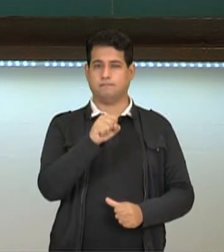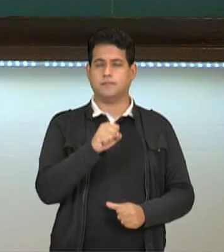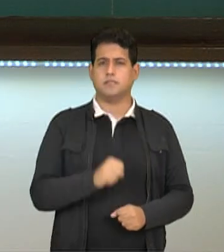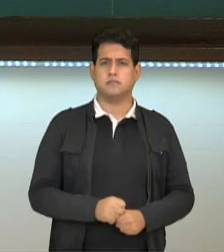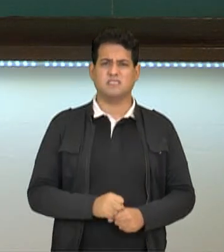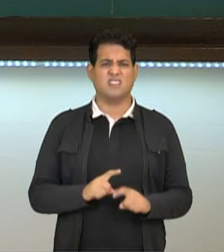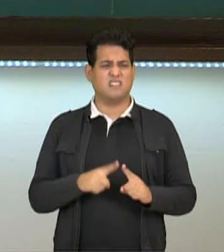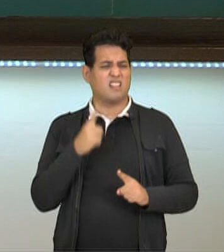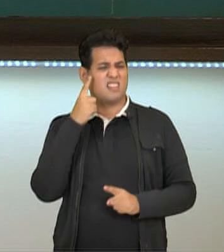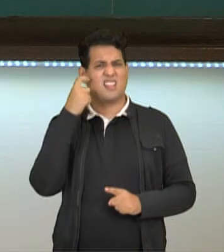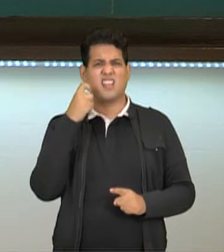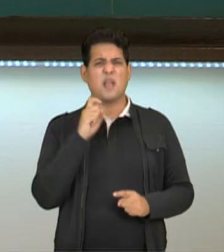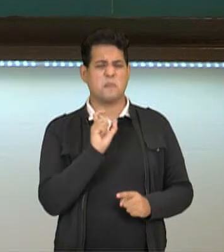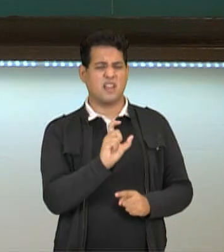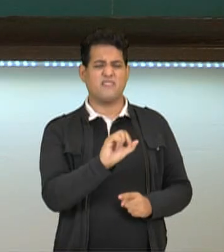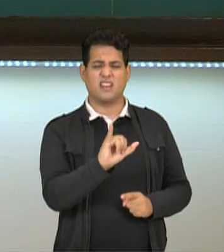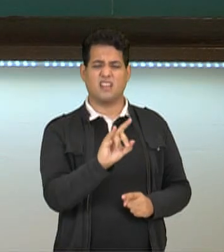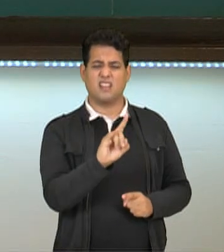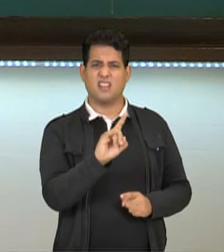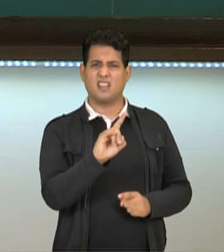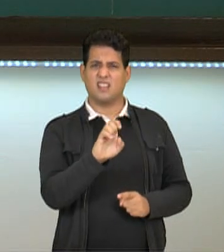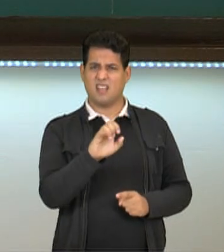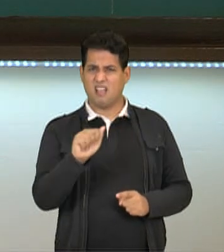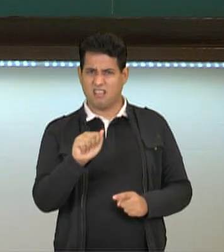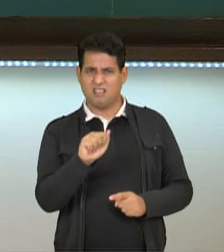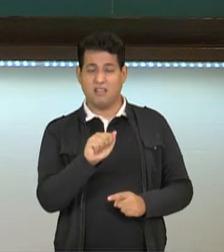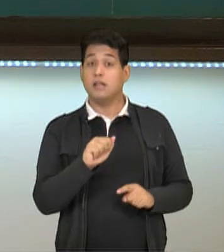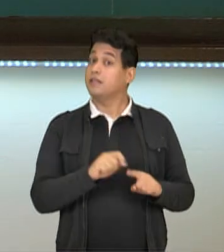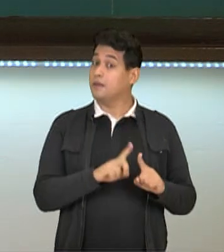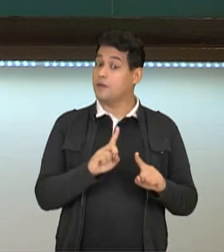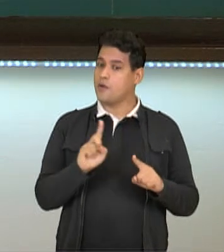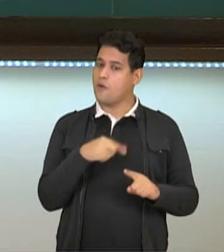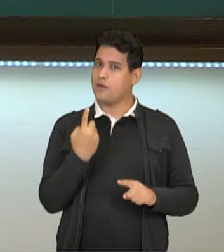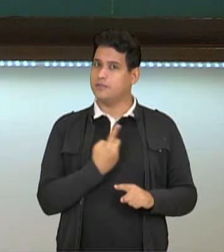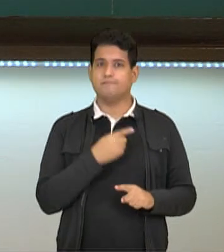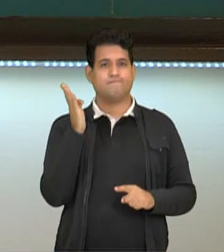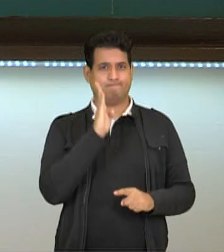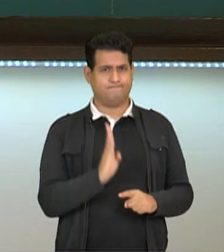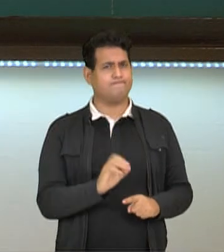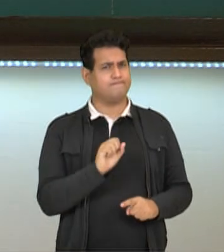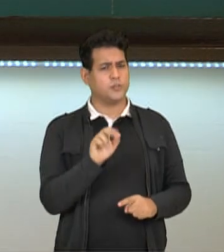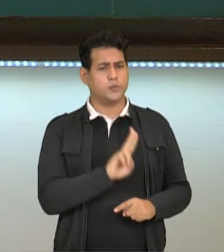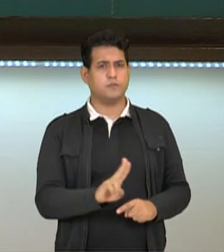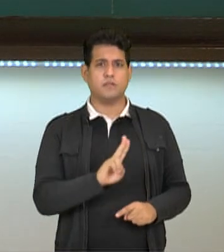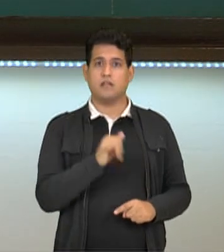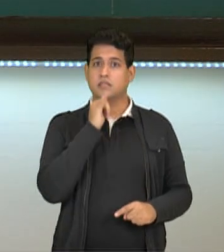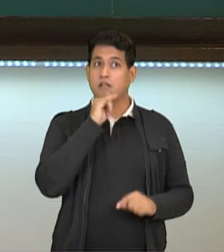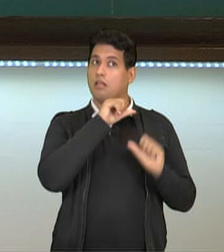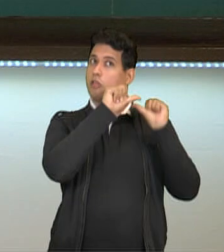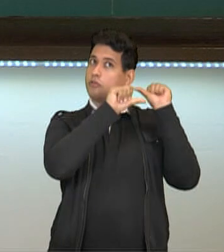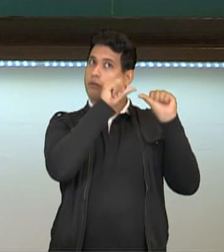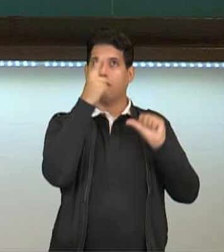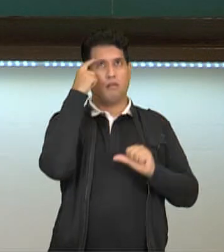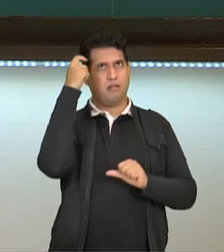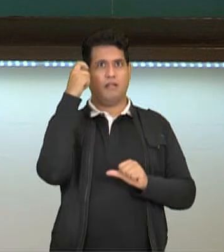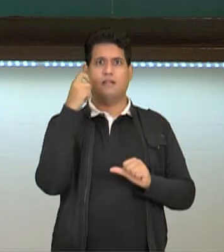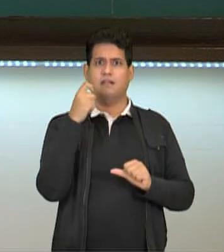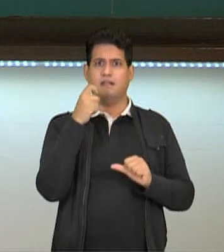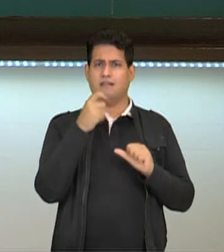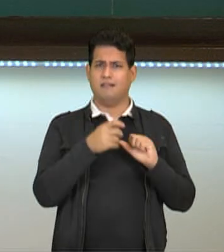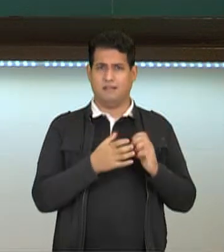Mas ideia não é idea? Sim, mas é porque para nós brasileiros faz sentido a gente falar ela trocará sua